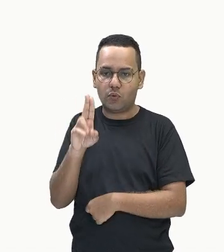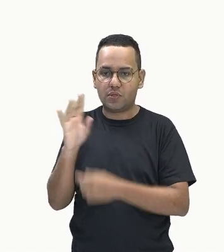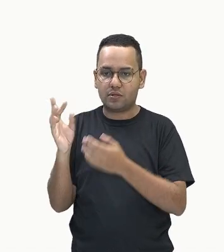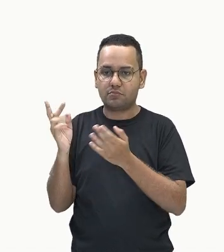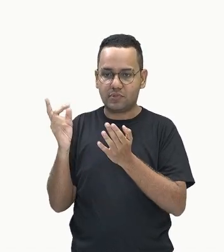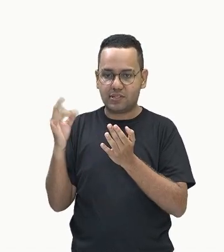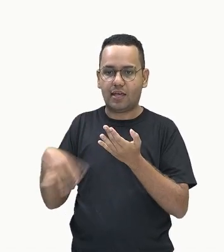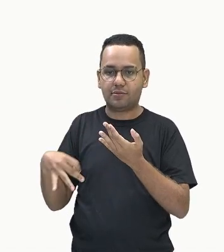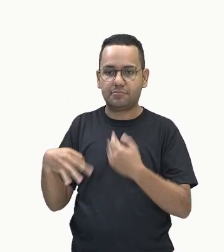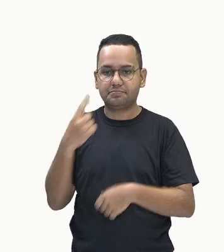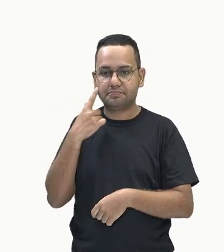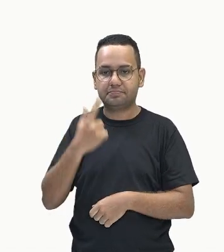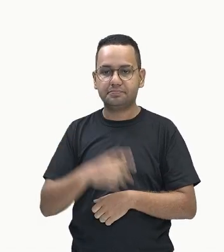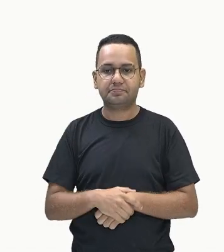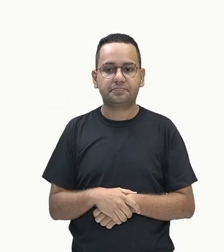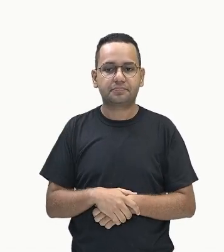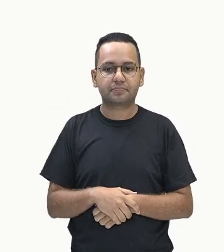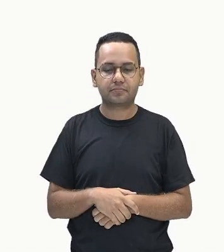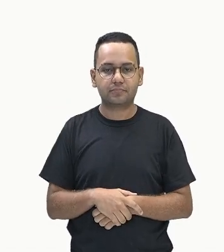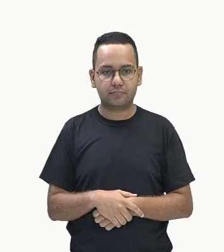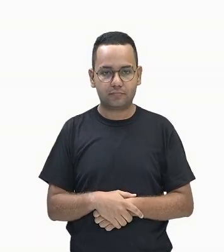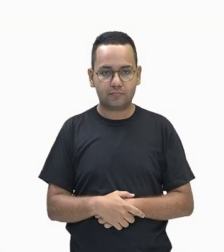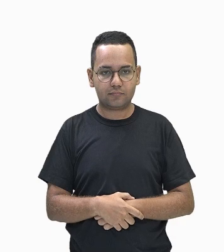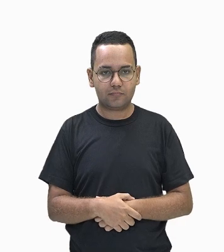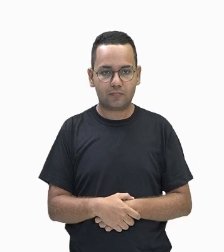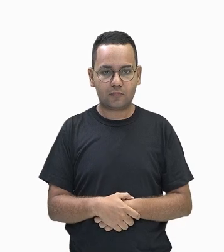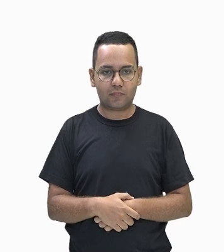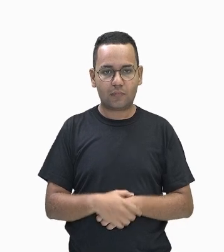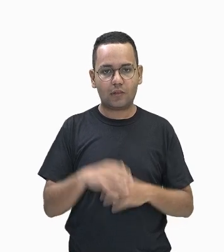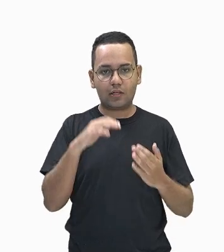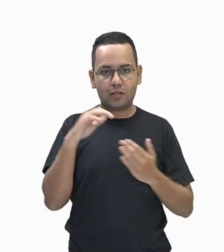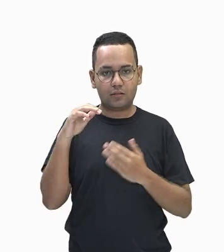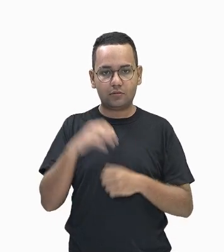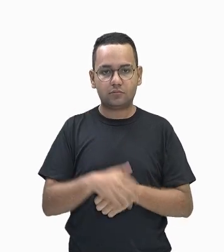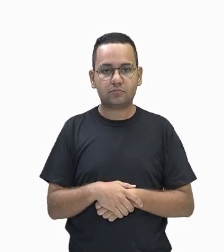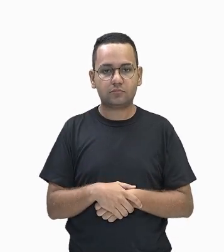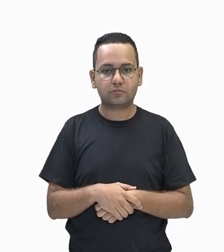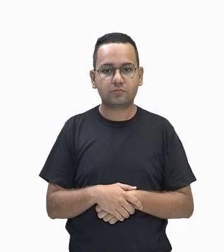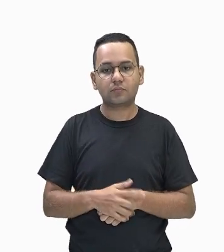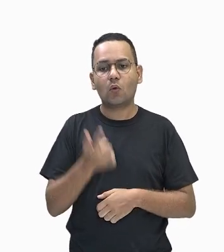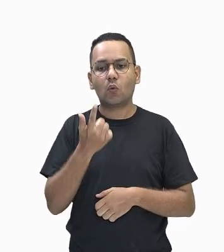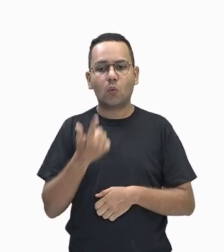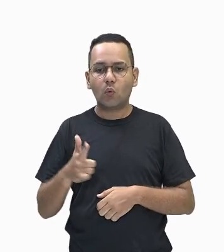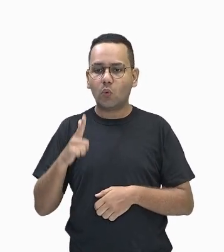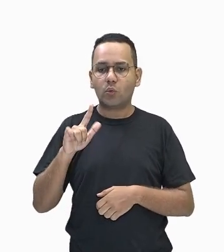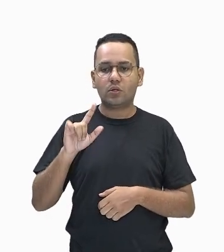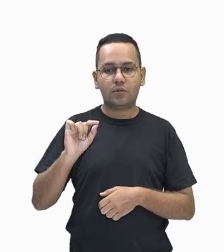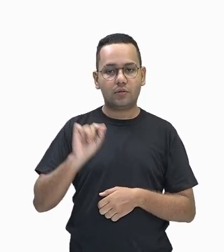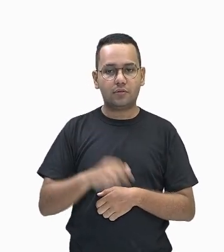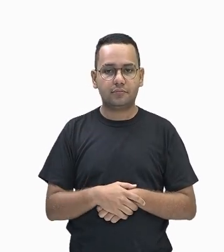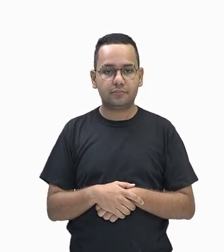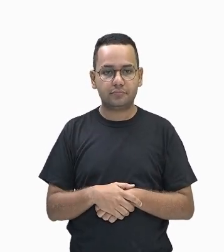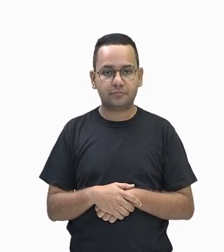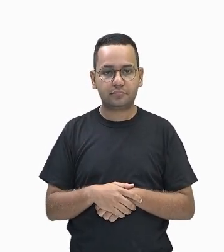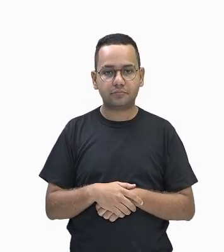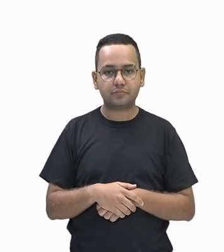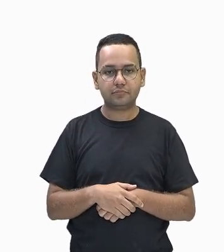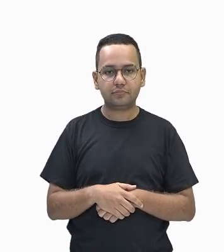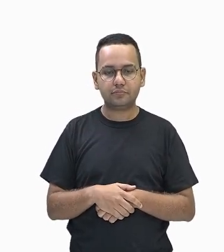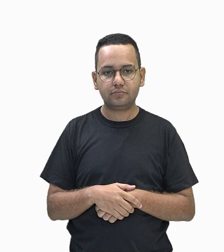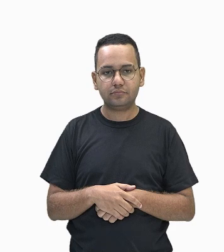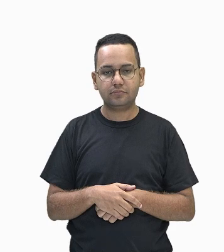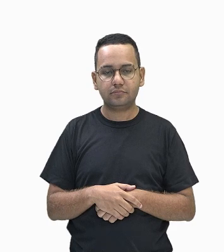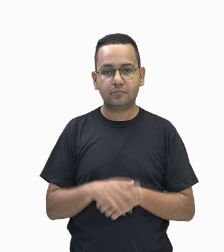pseudo-estratificado. Tá bom? Vamos lá na sequência, então. O tecido epitelial de revestimento pode também ser